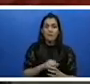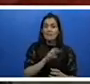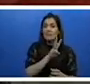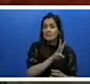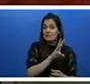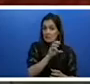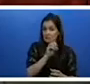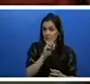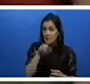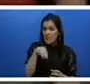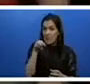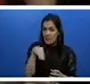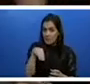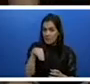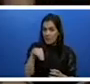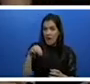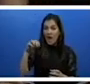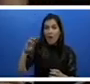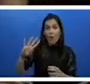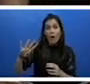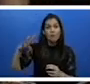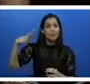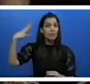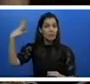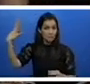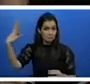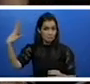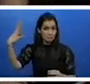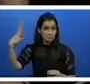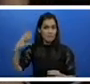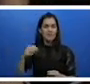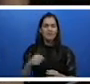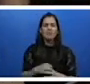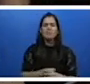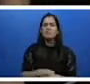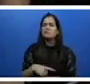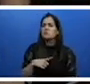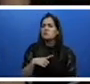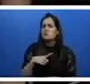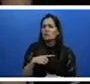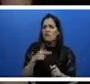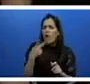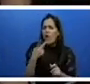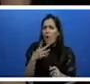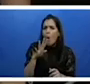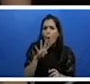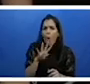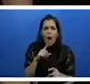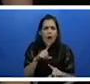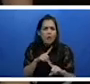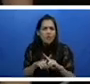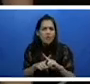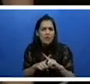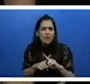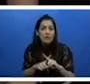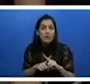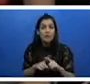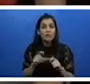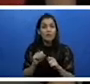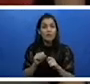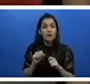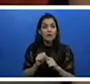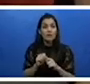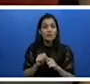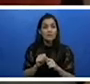milímetros é 4 vezes o tamanho do canário. Se ele está me dando o valor de 4 vezes, eu tenho que fazer a